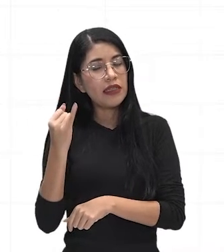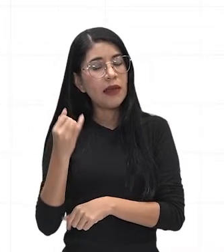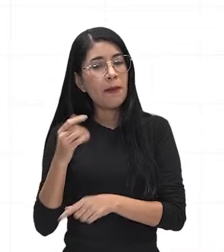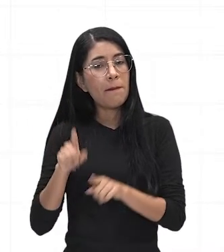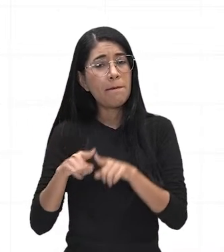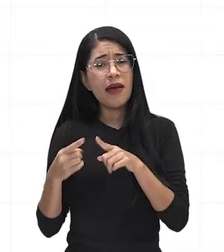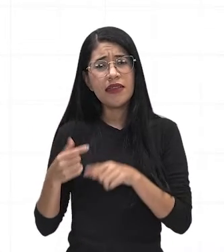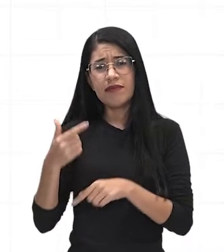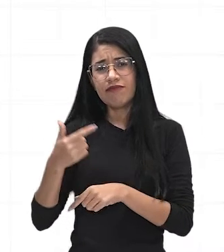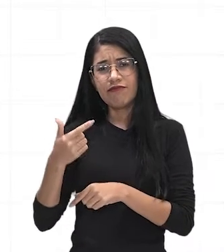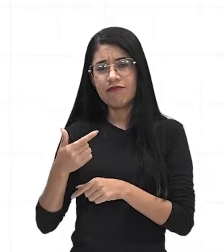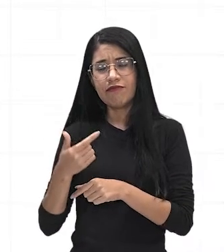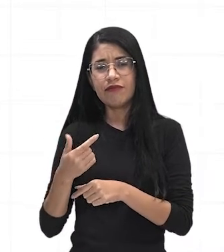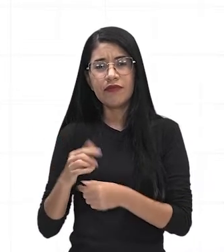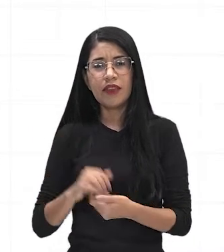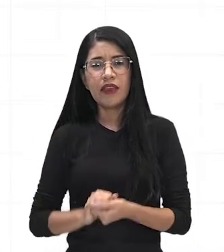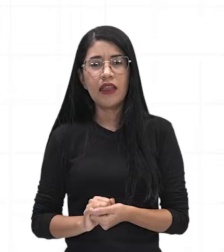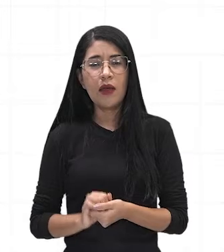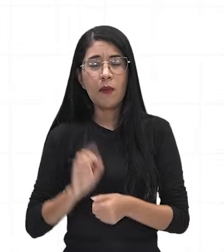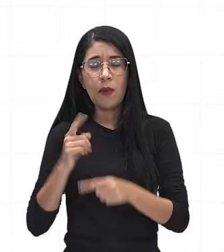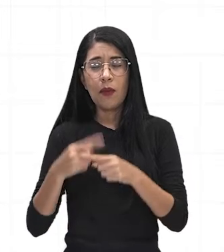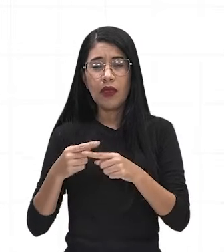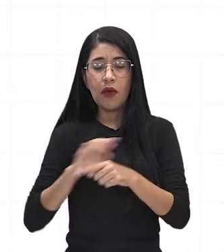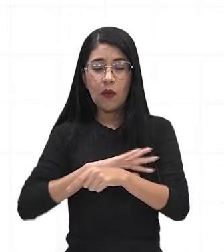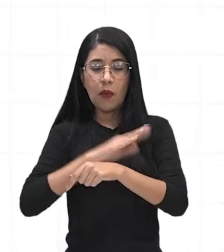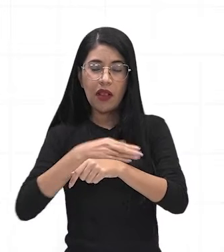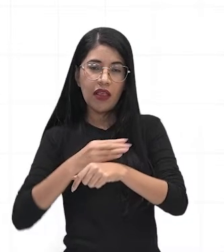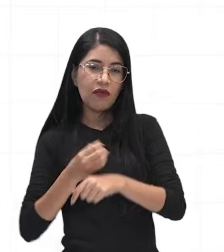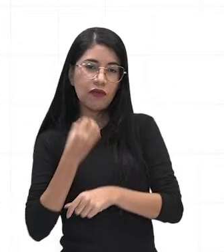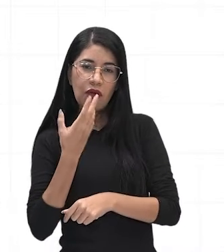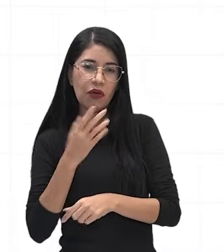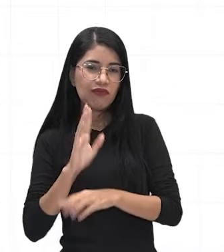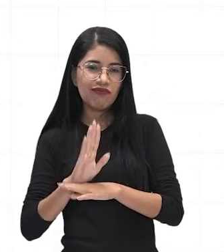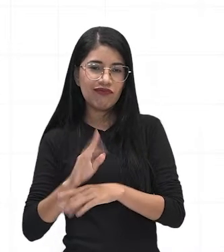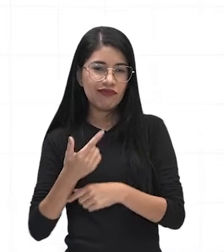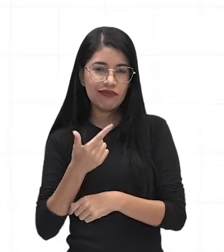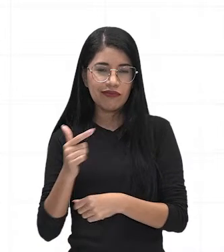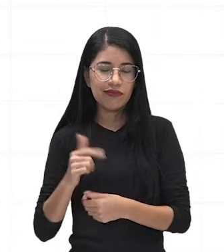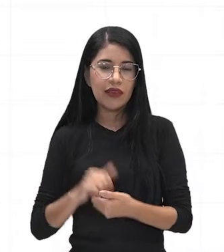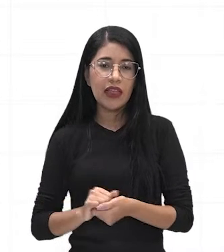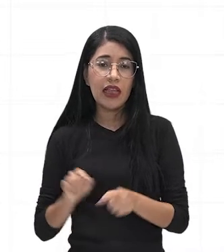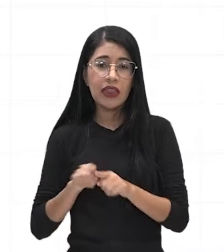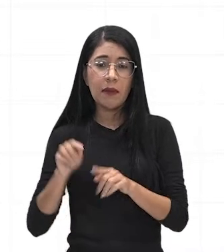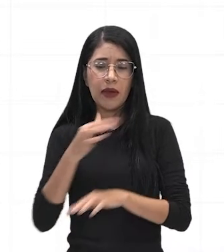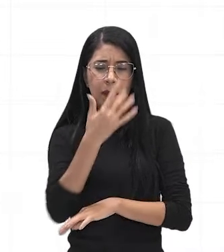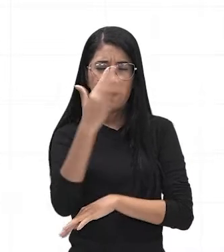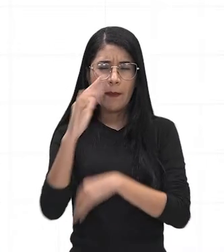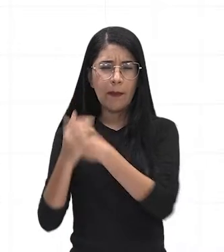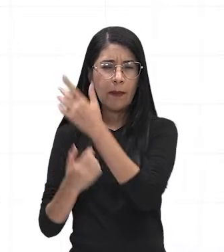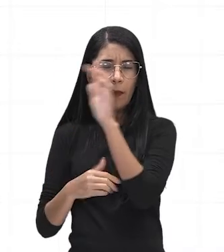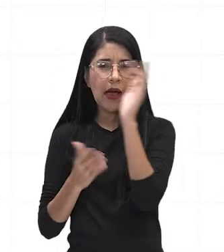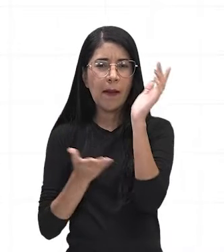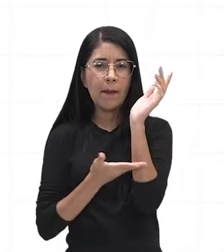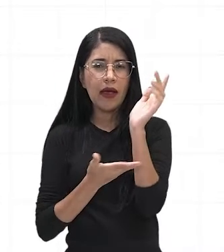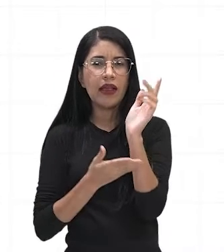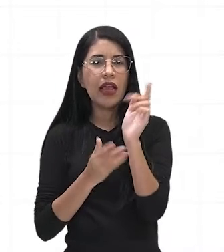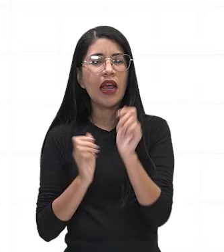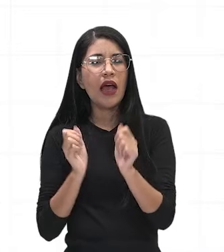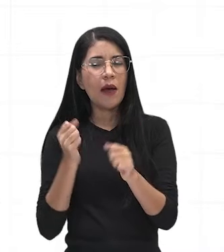já vimos que o relevo deles não era tão bom para isso. A abundância de madeira favorecia a construção de